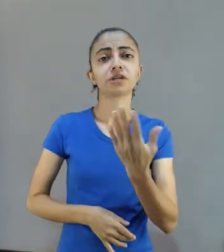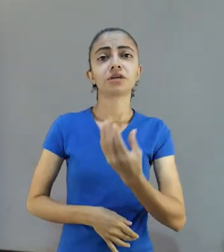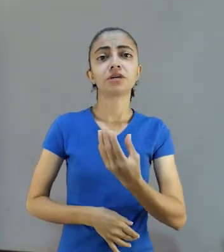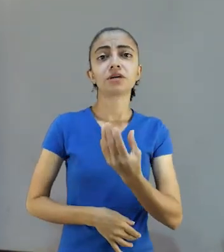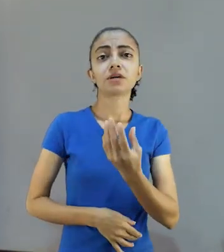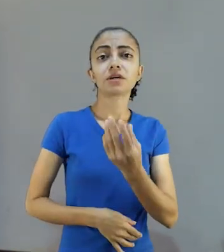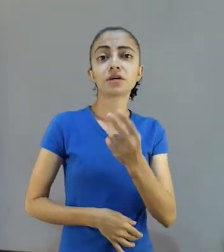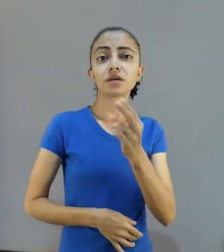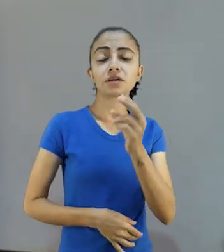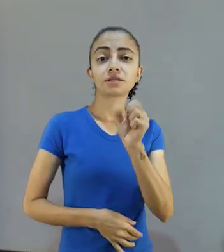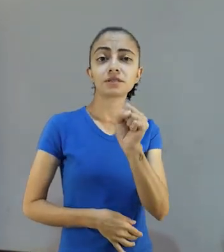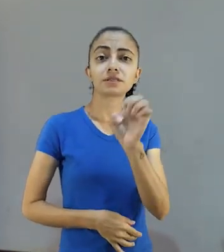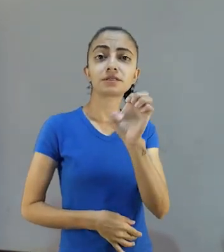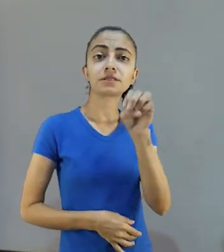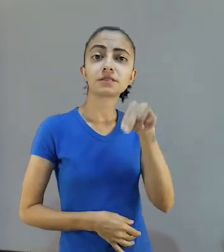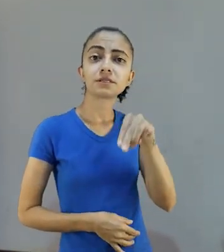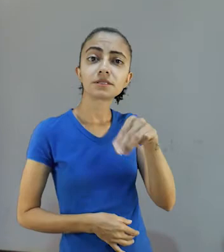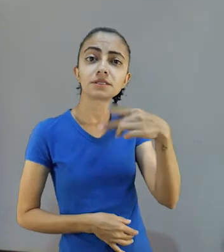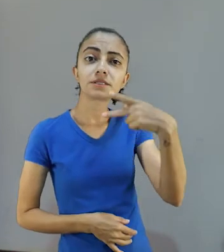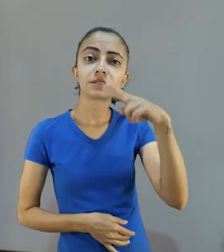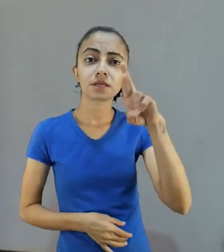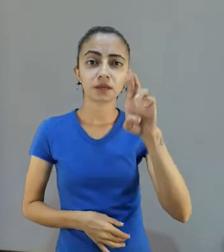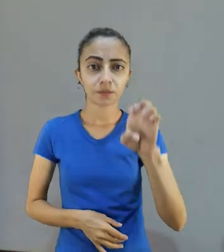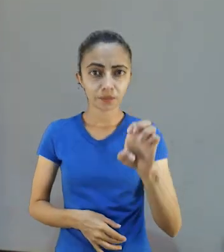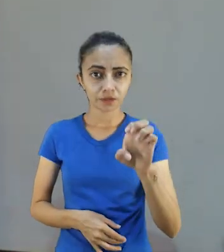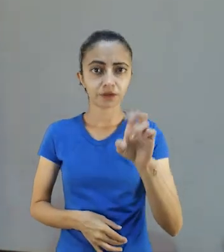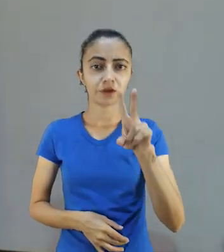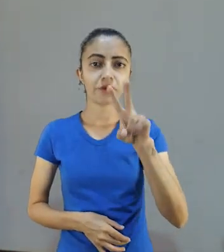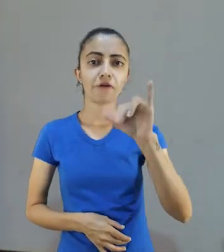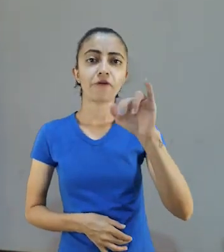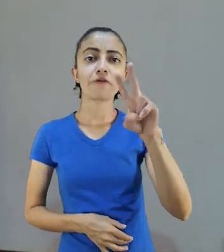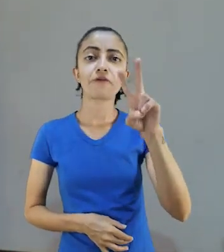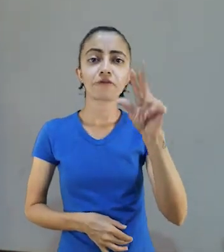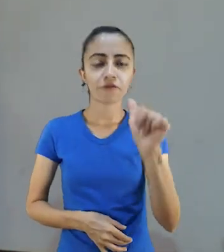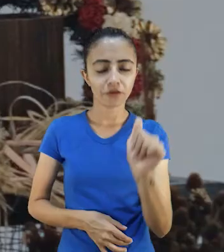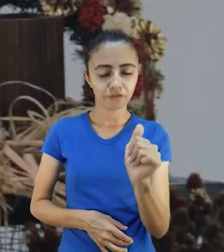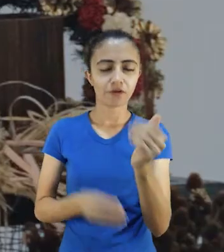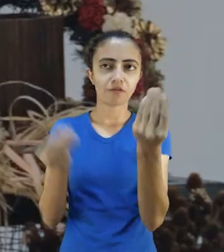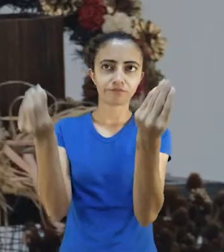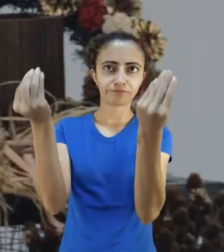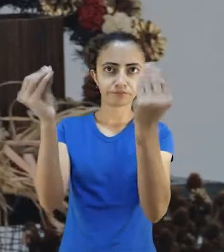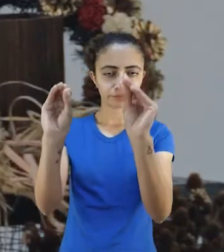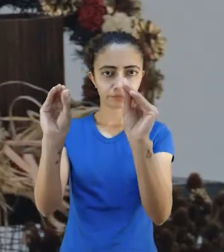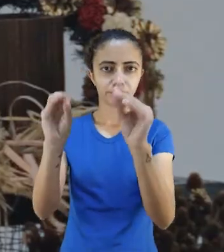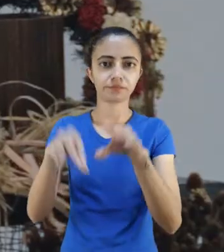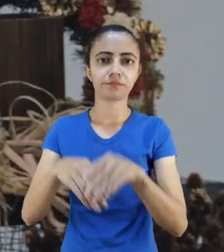com a pinha, aí eu coloco a Sempre Viva.